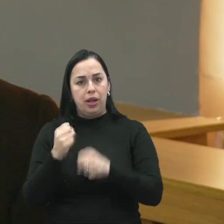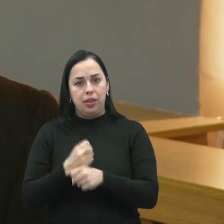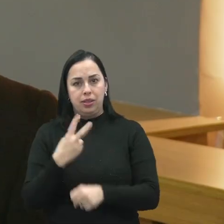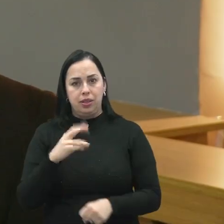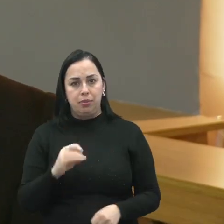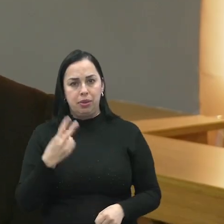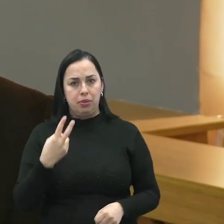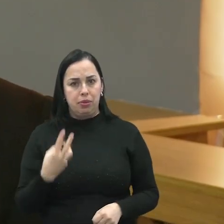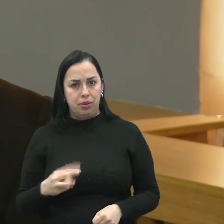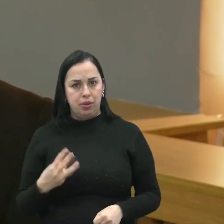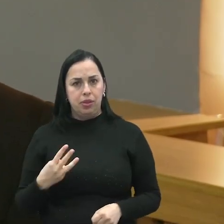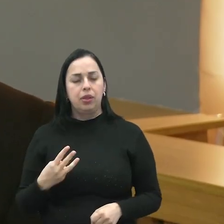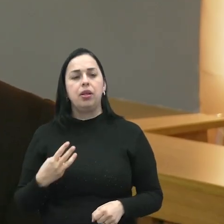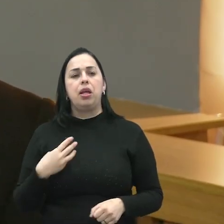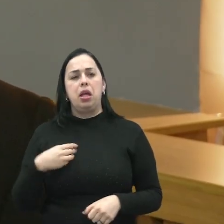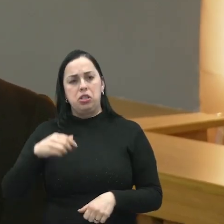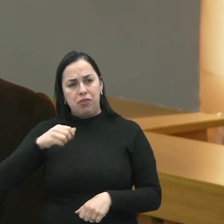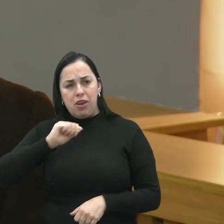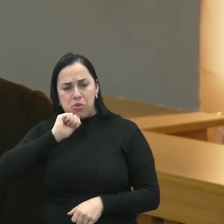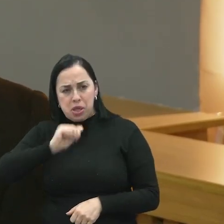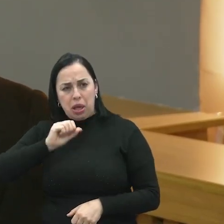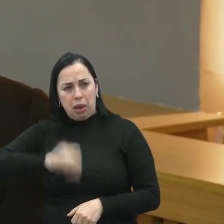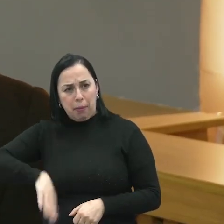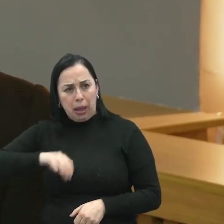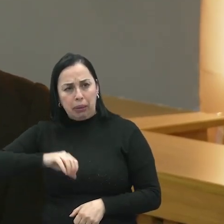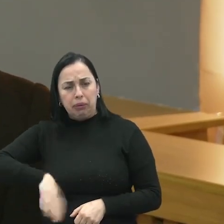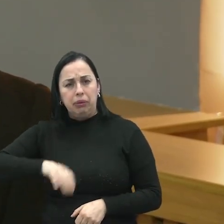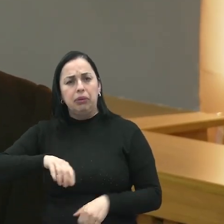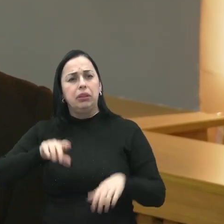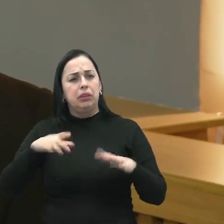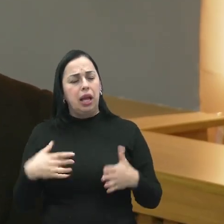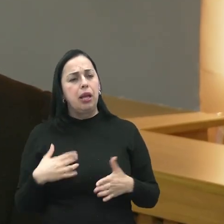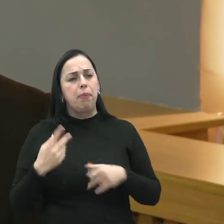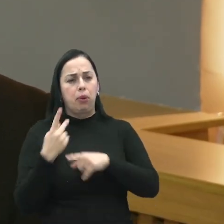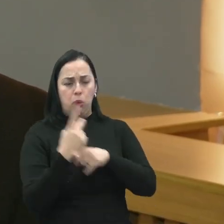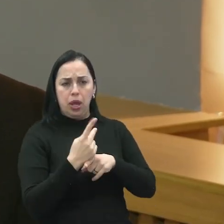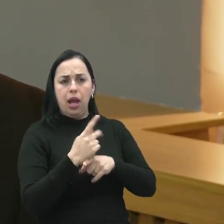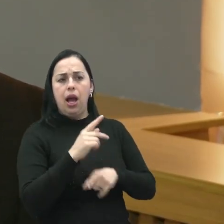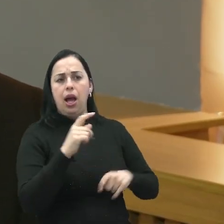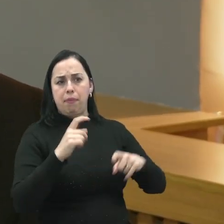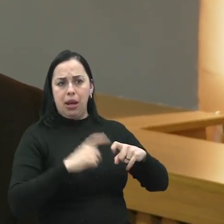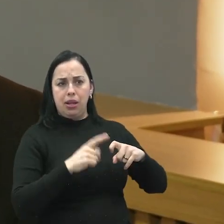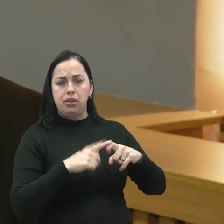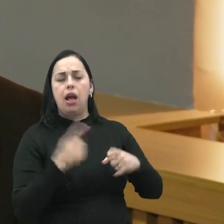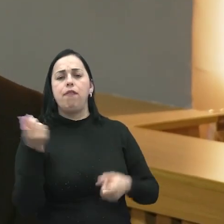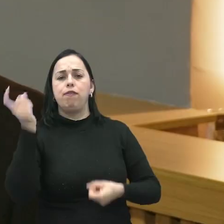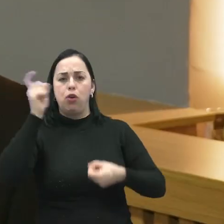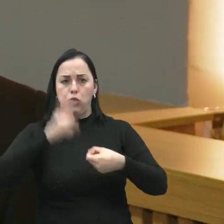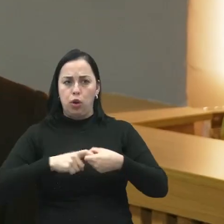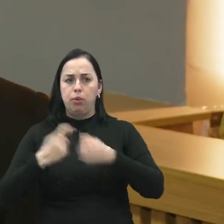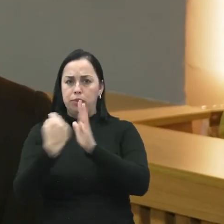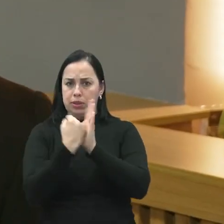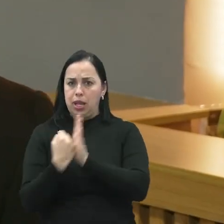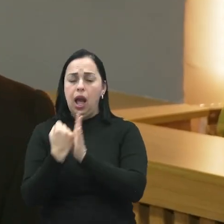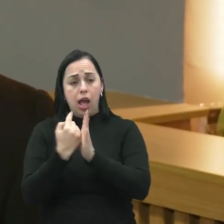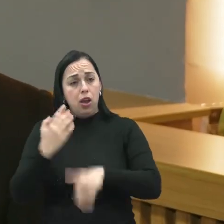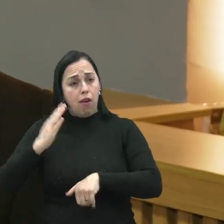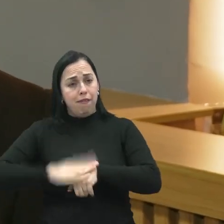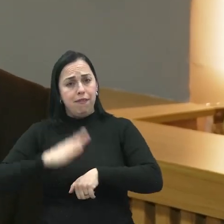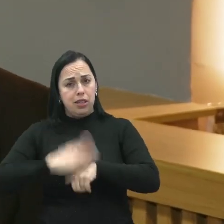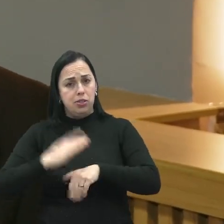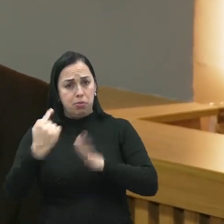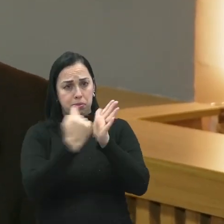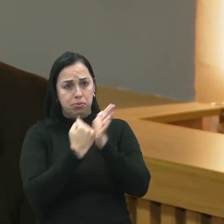um pequeno sangramento, eu procurei de novo a doutora Rafaela e aí a gente retomou esse processo da colonoscopia, foi quando eu fiz